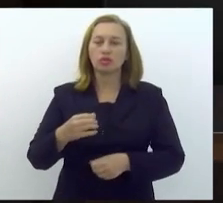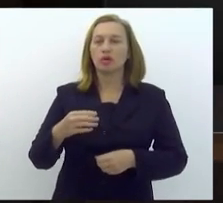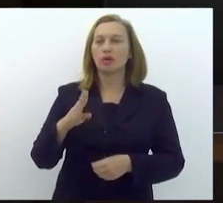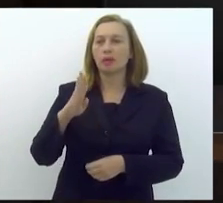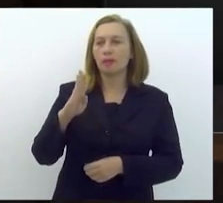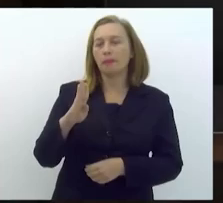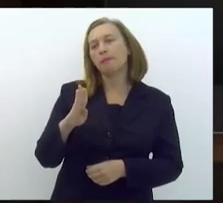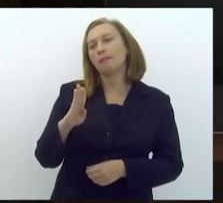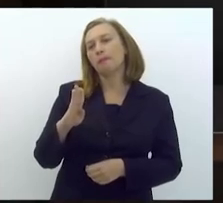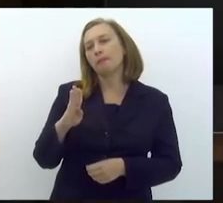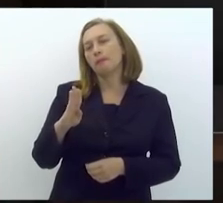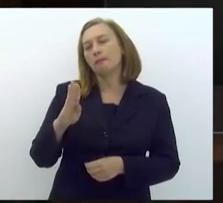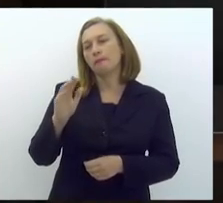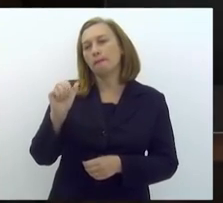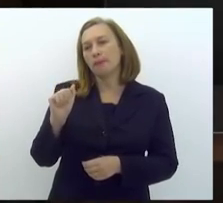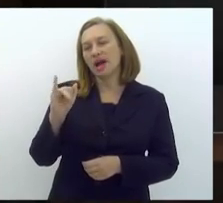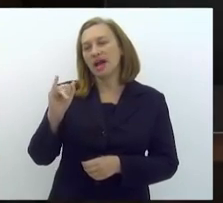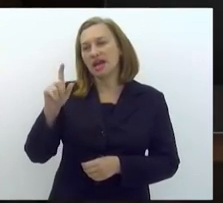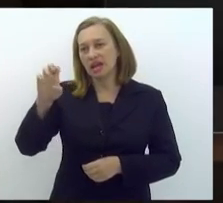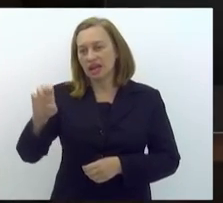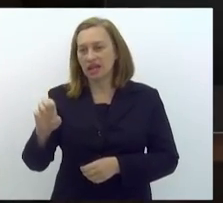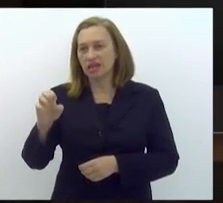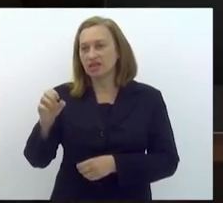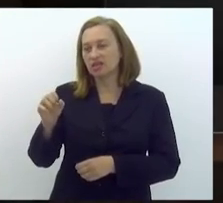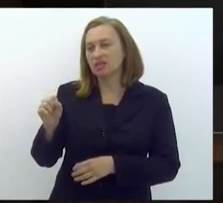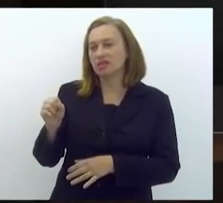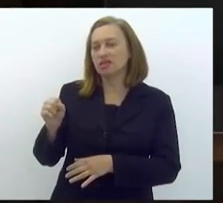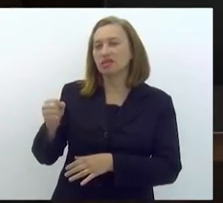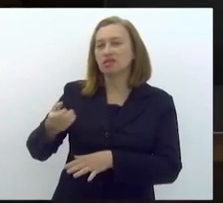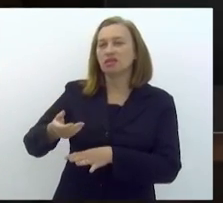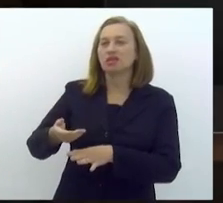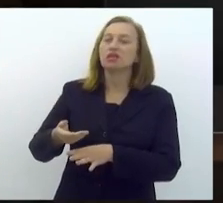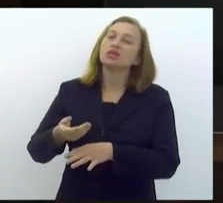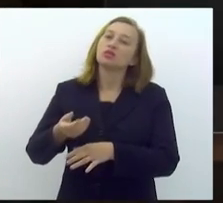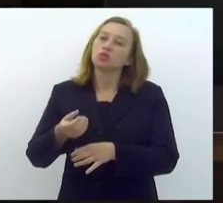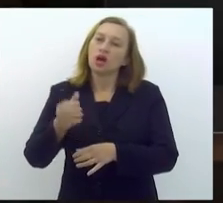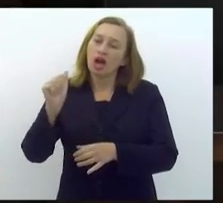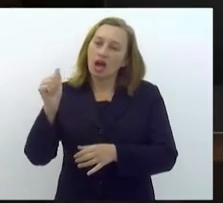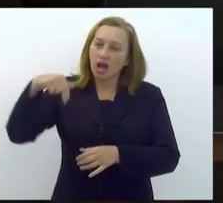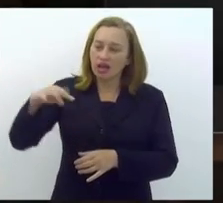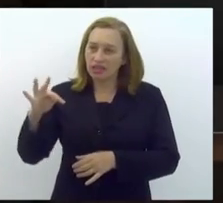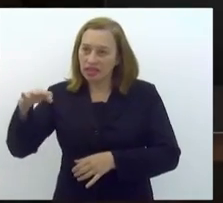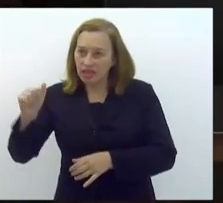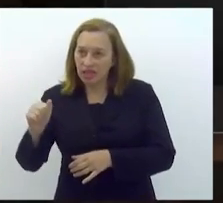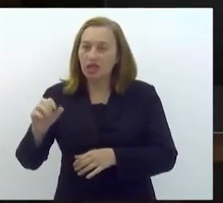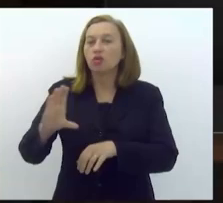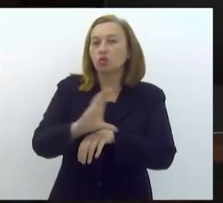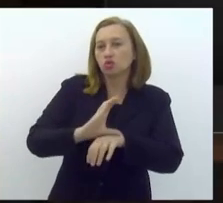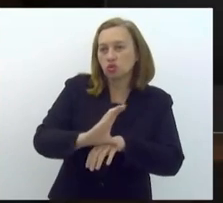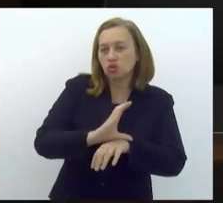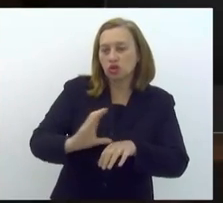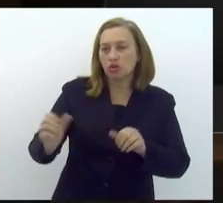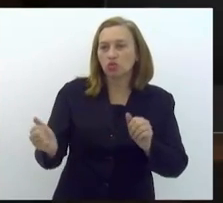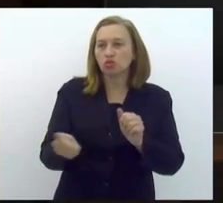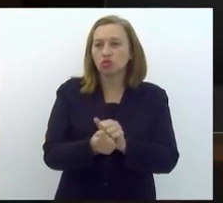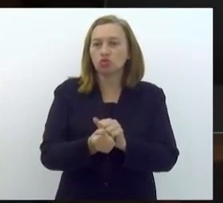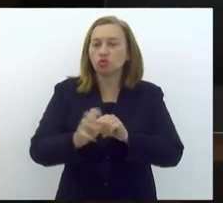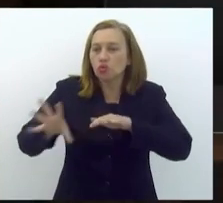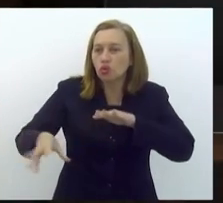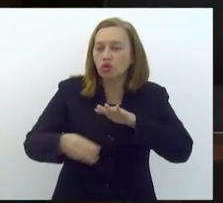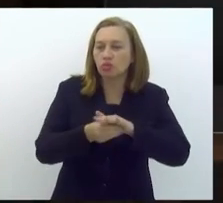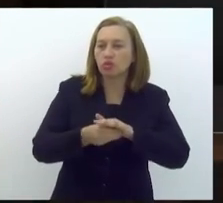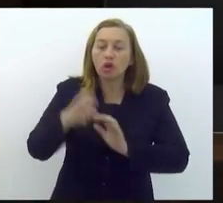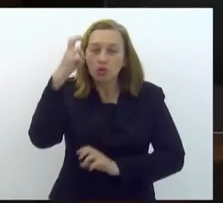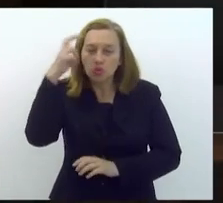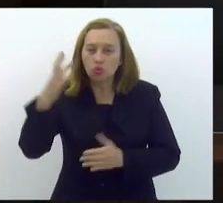antigas pareceres das comissões constituições de Justiça pela constitucionalidade com emenda de Cultura favorável